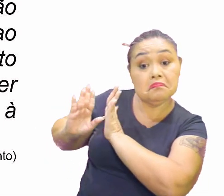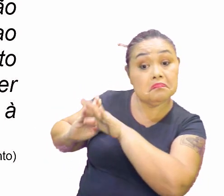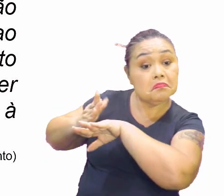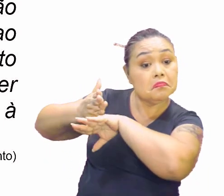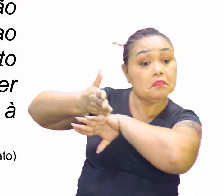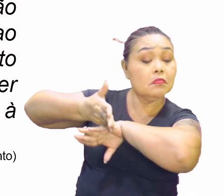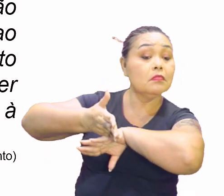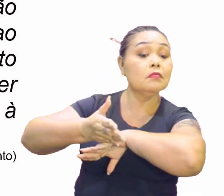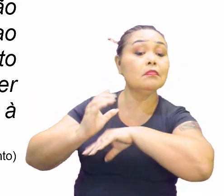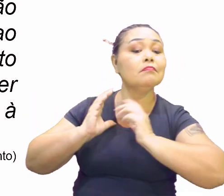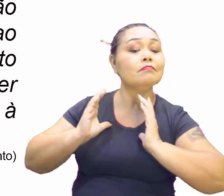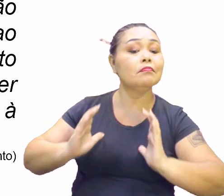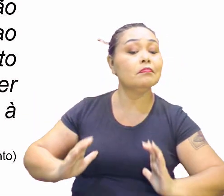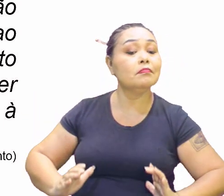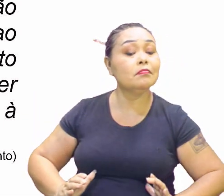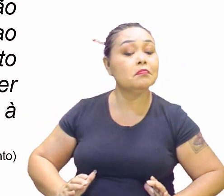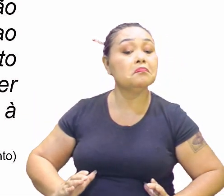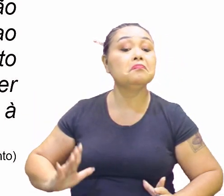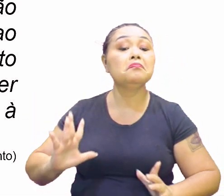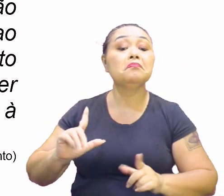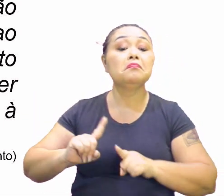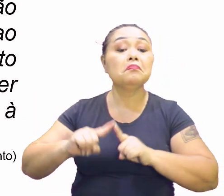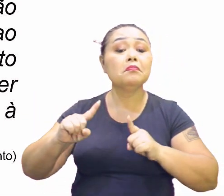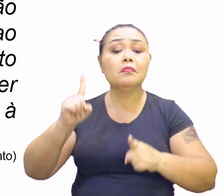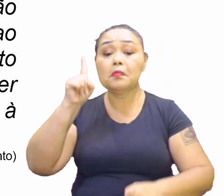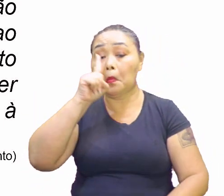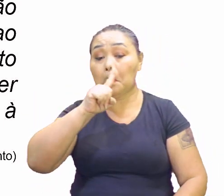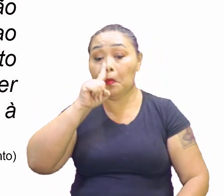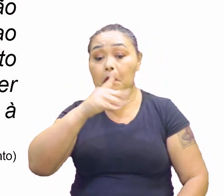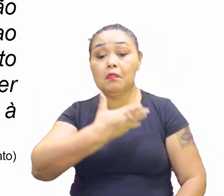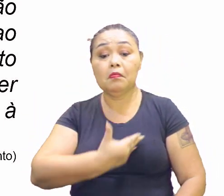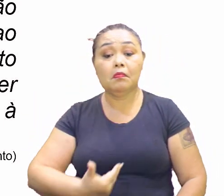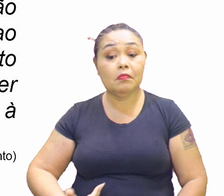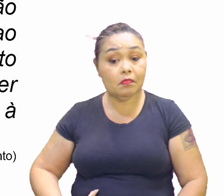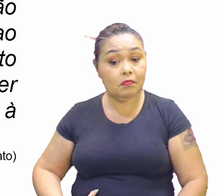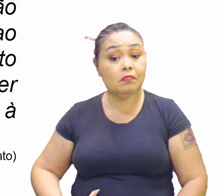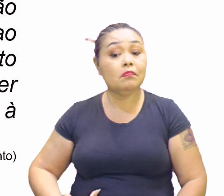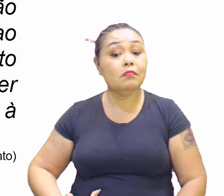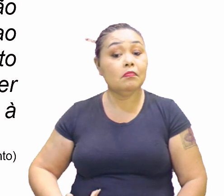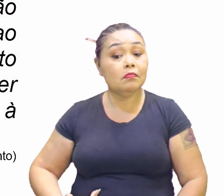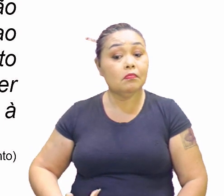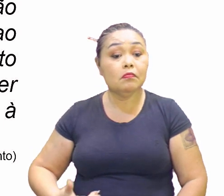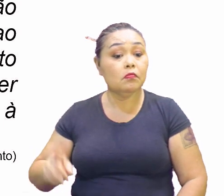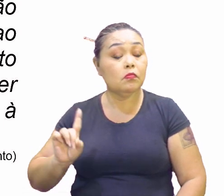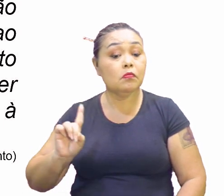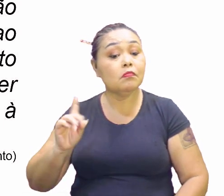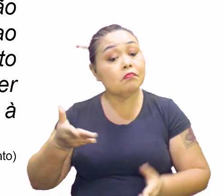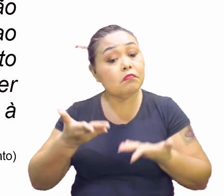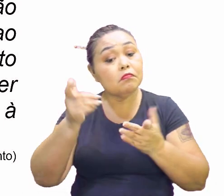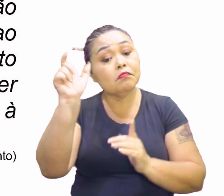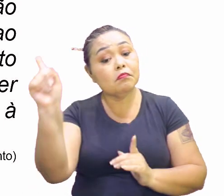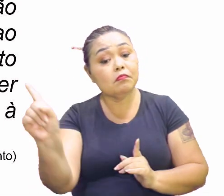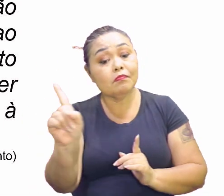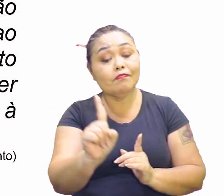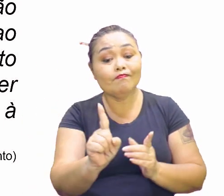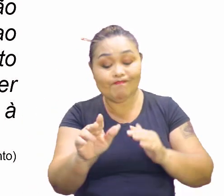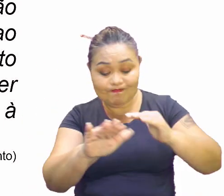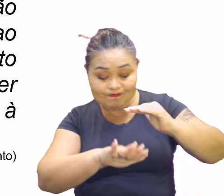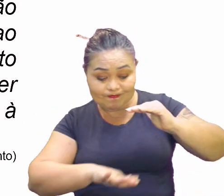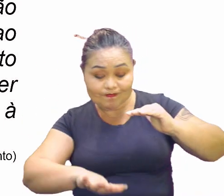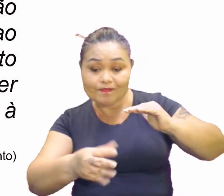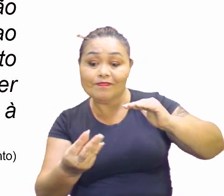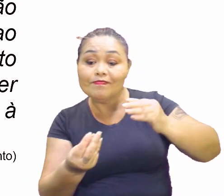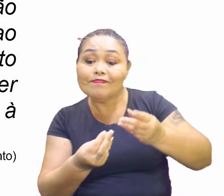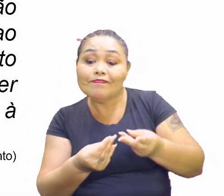de acesso à cidadania, pois a falha governamental em não atender pessoas de baixa